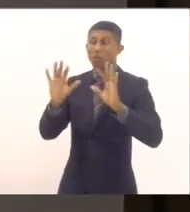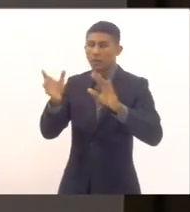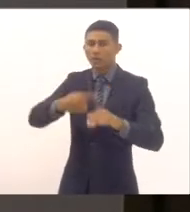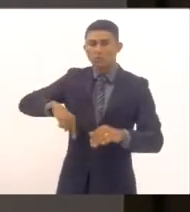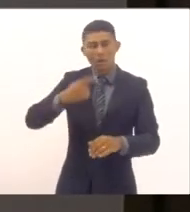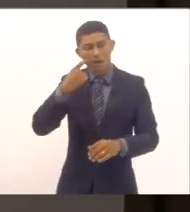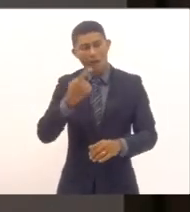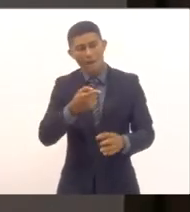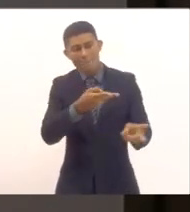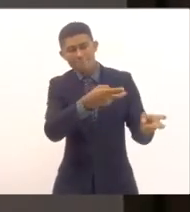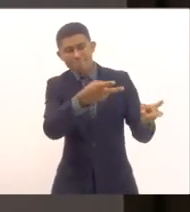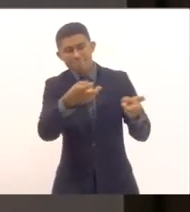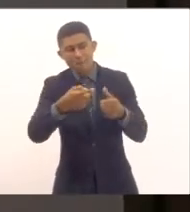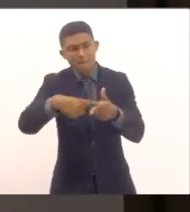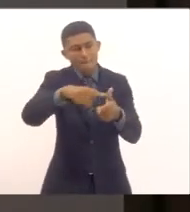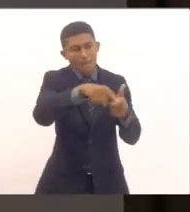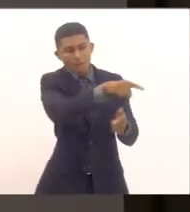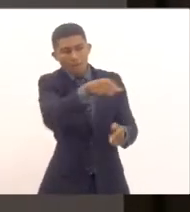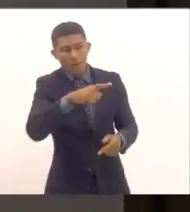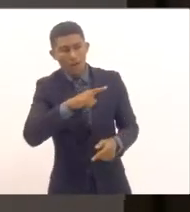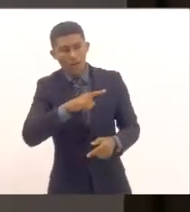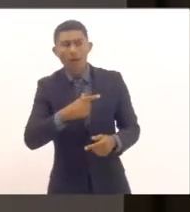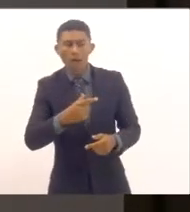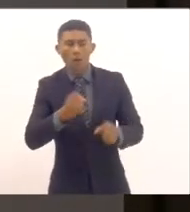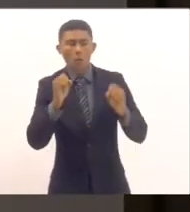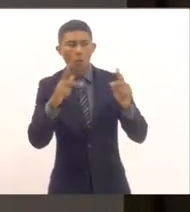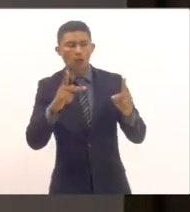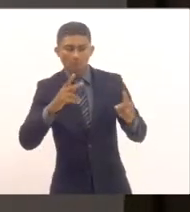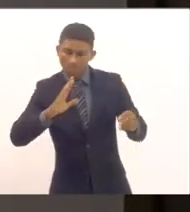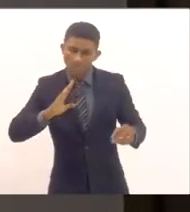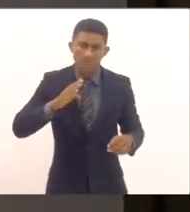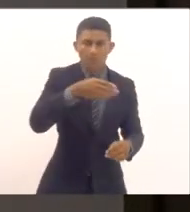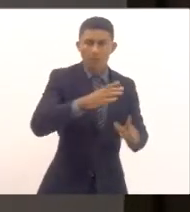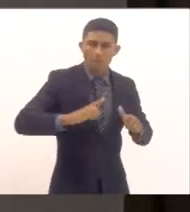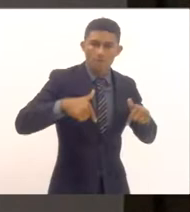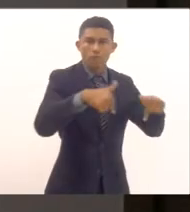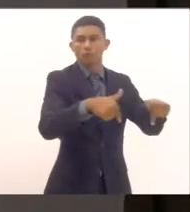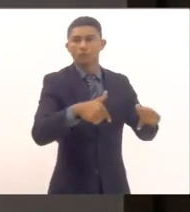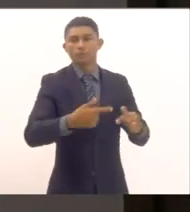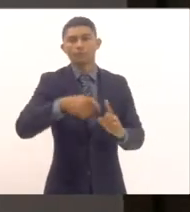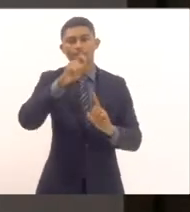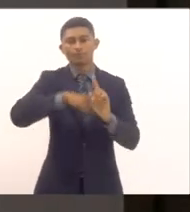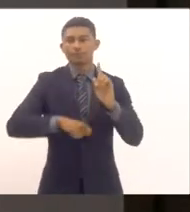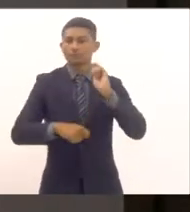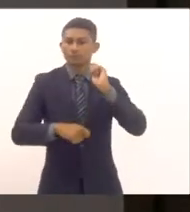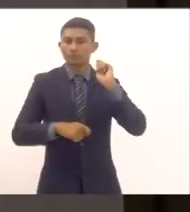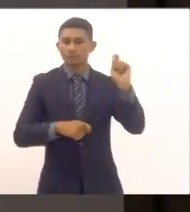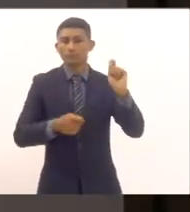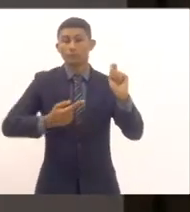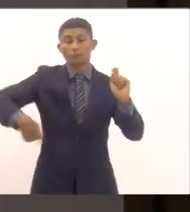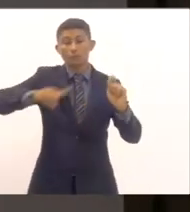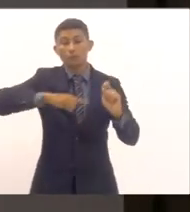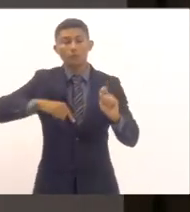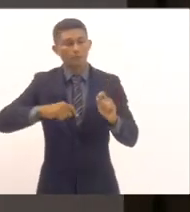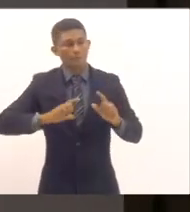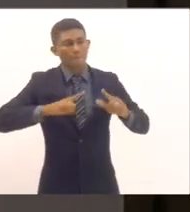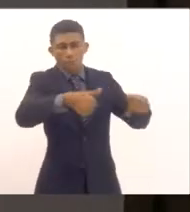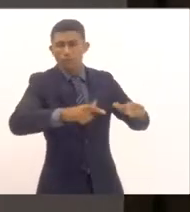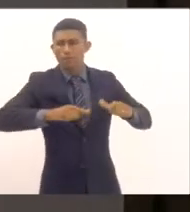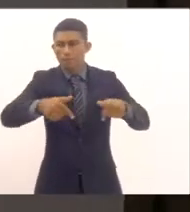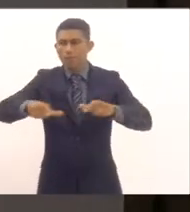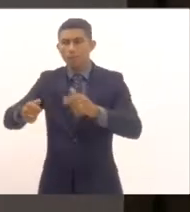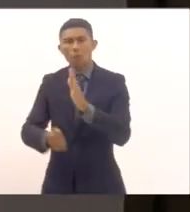quando nós queremos o levantamento dos problemas que tinham nessas Estações então em abril nós fizemos 19 operações